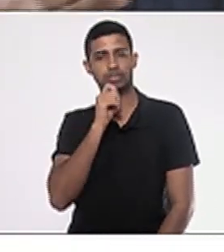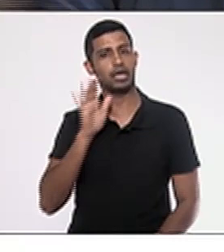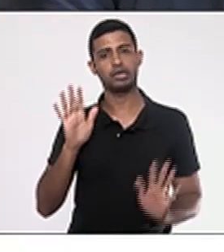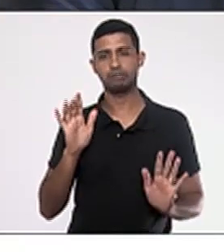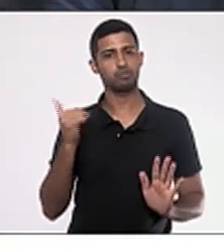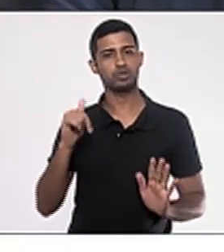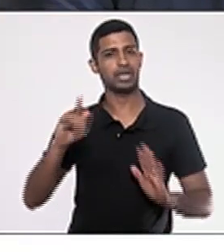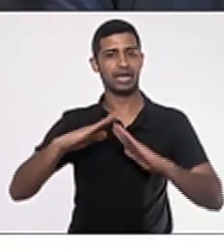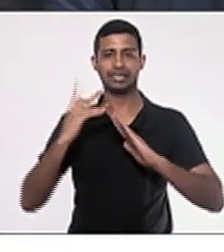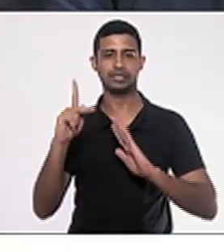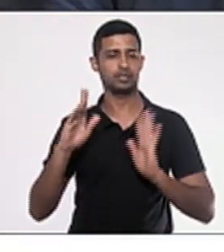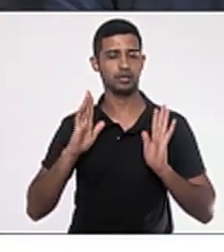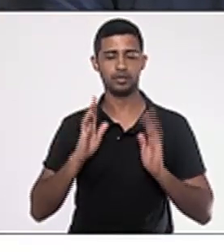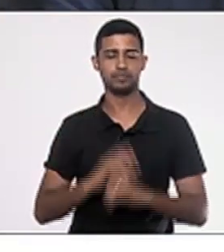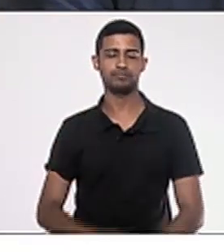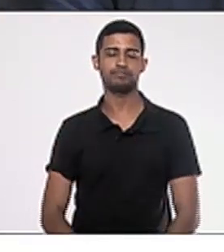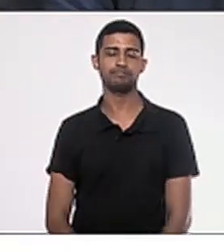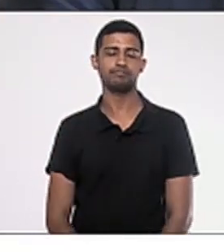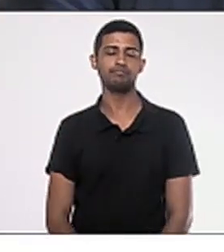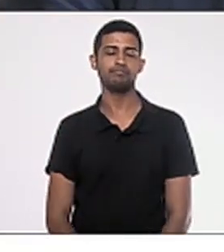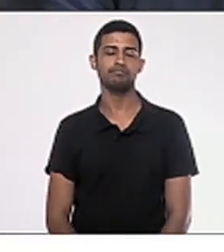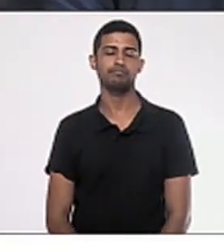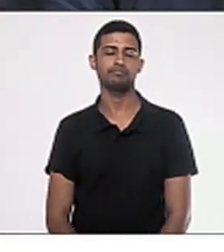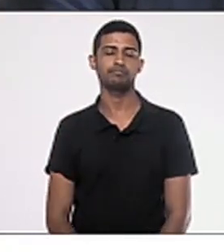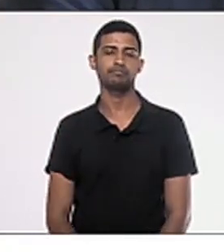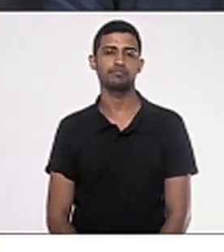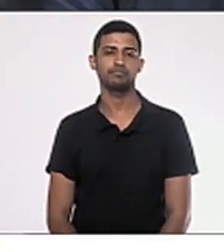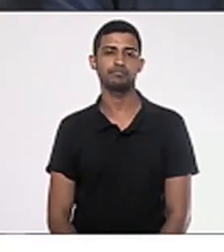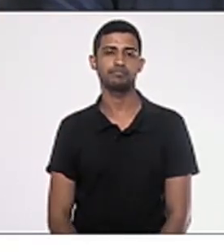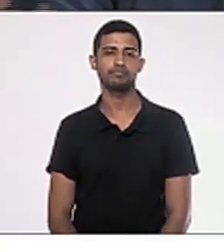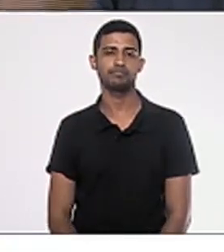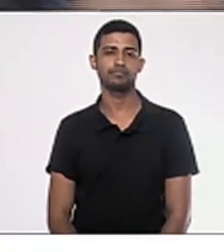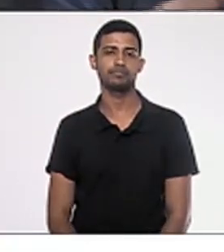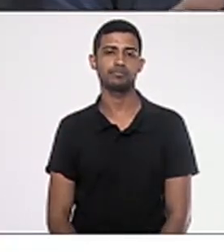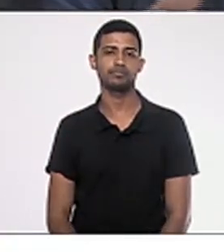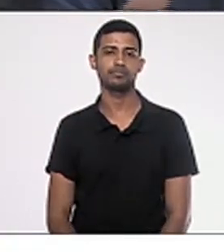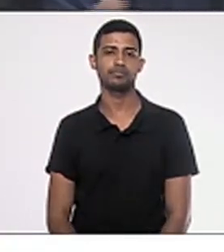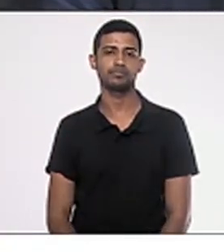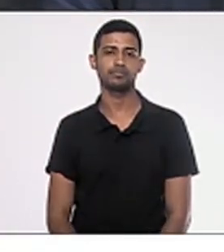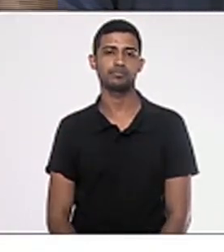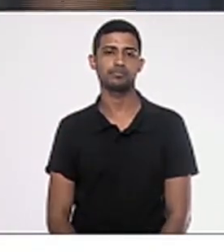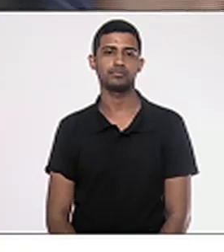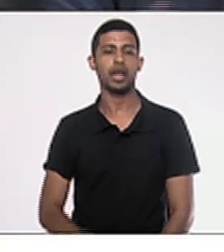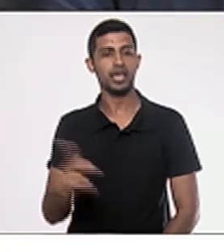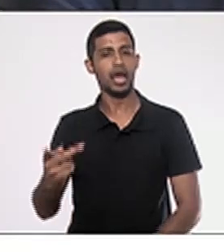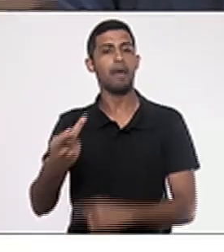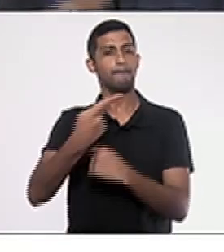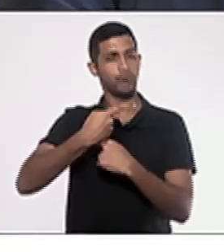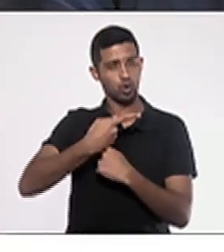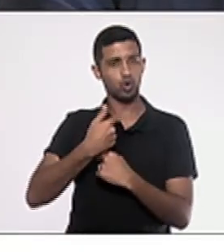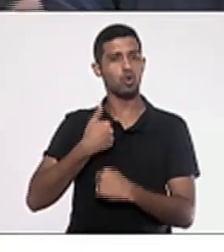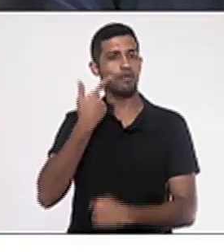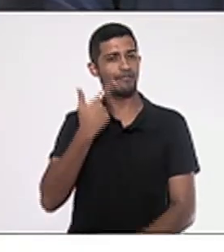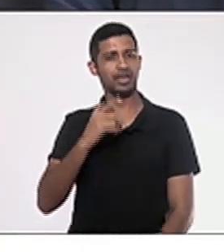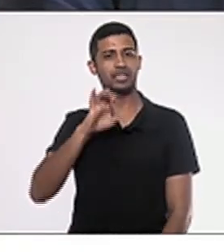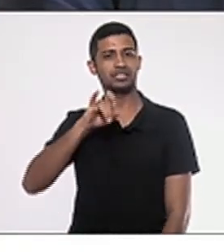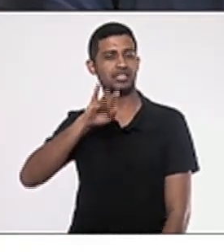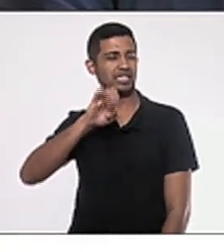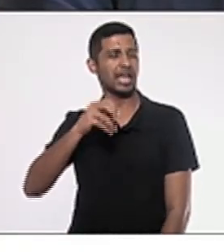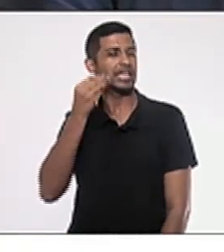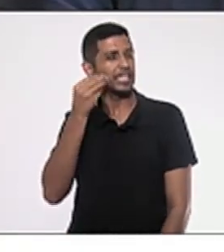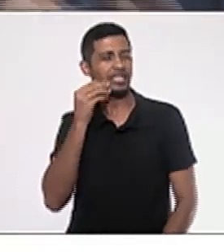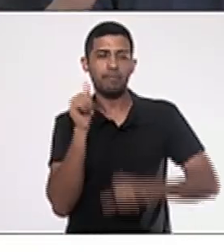residência, só apontando para vocês, e ela foi procurar a SEDAI para tentar regularizar a situação